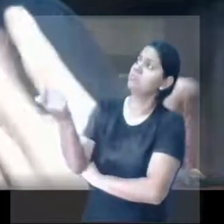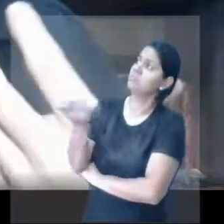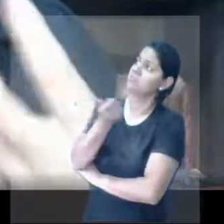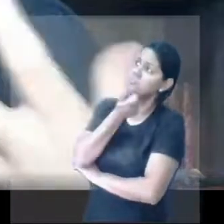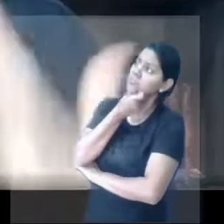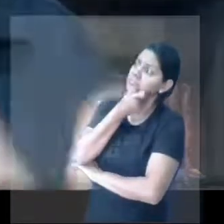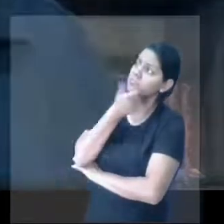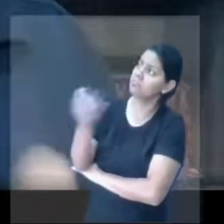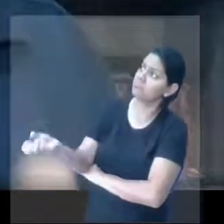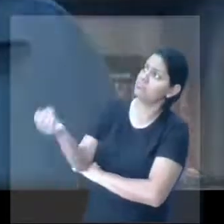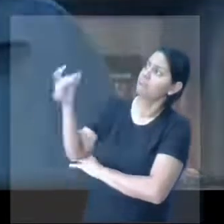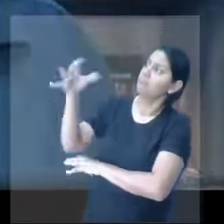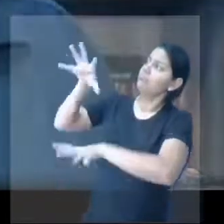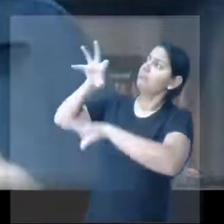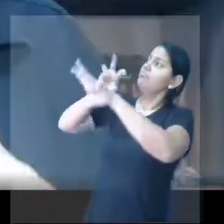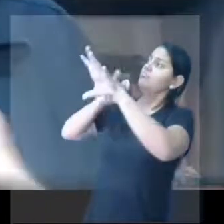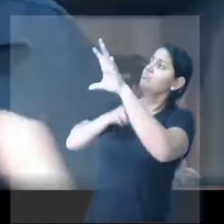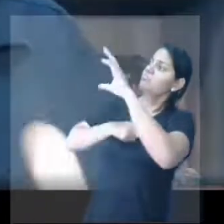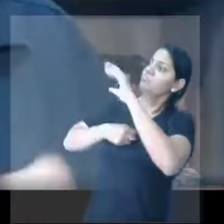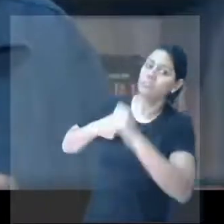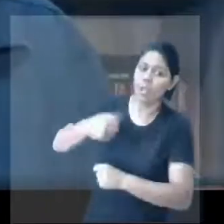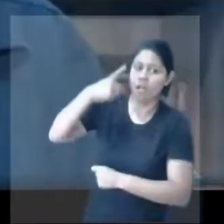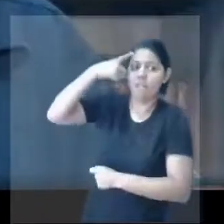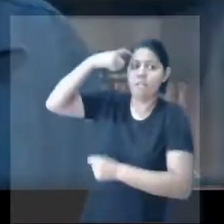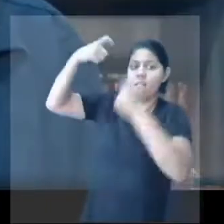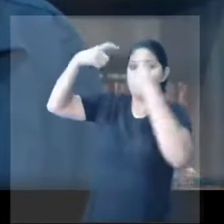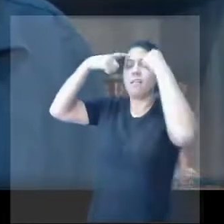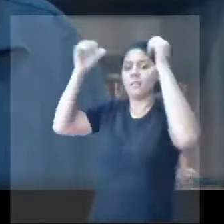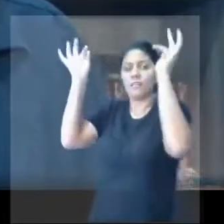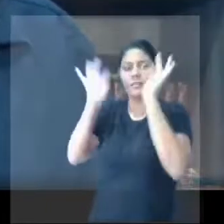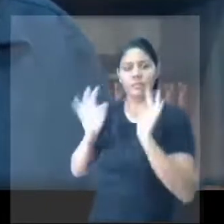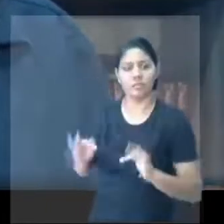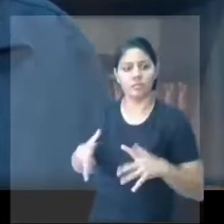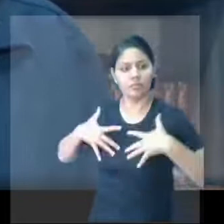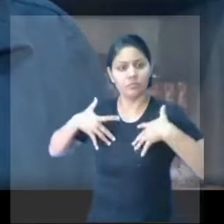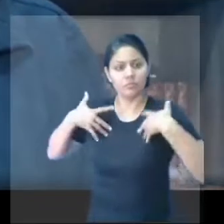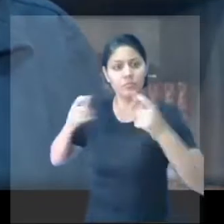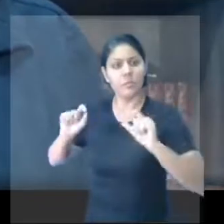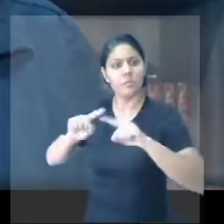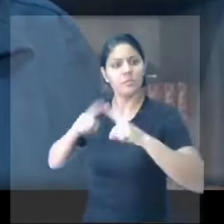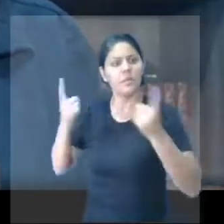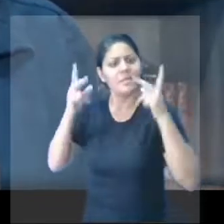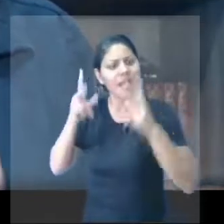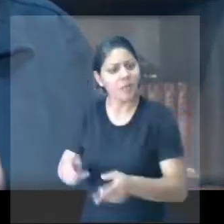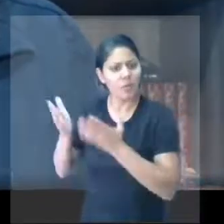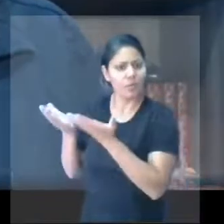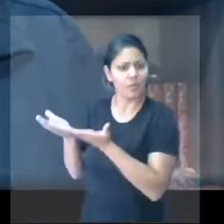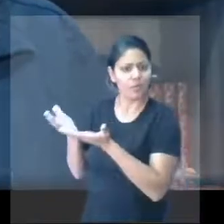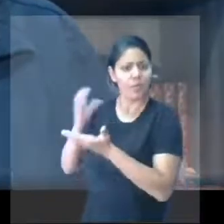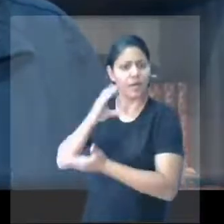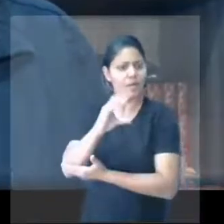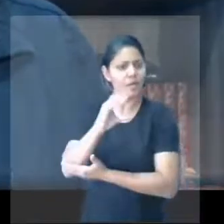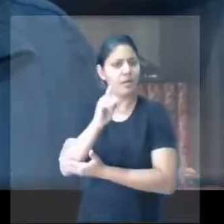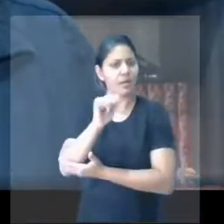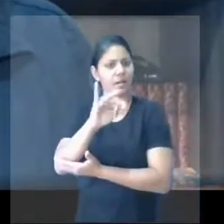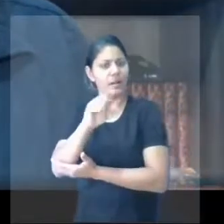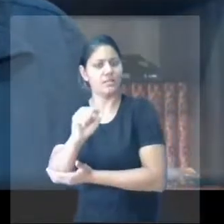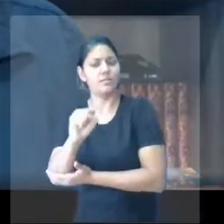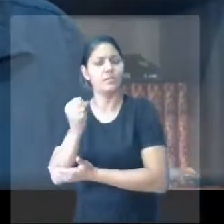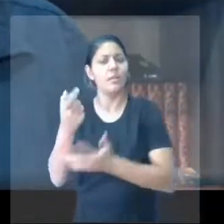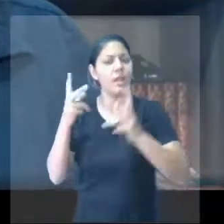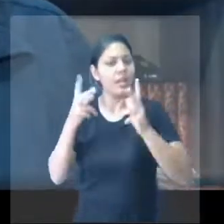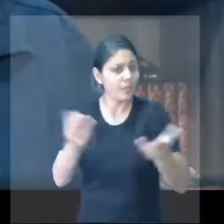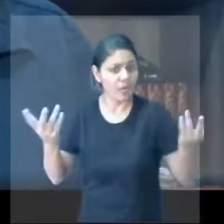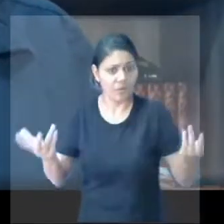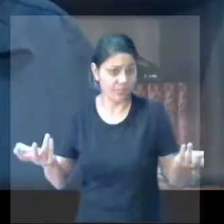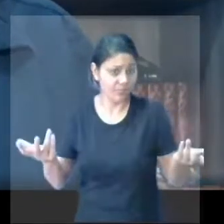achar aquilo inspirador e te proporcionar um momento de alegria. Os clássicos são como essa arte nobre,